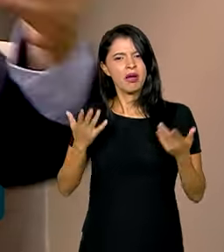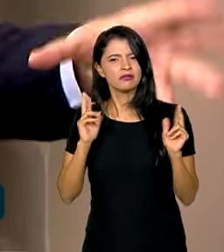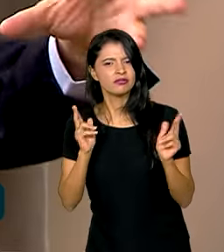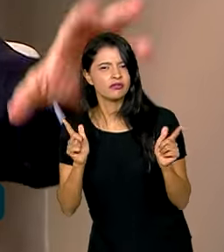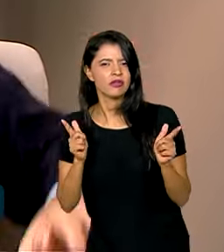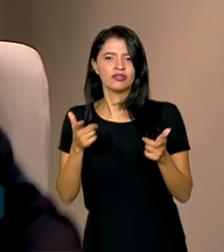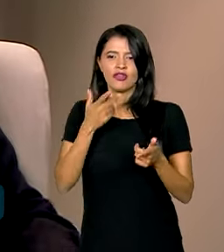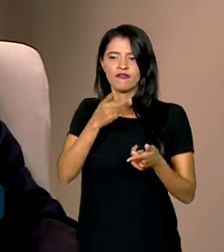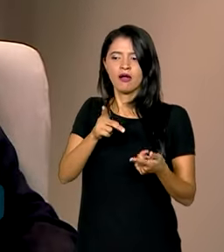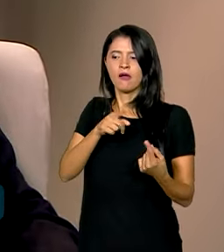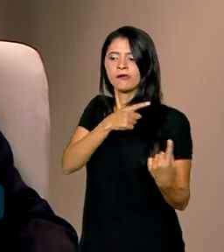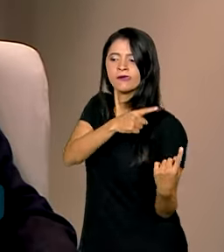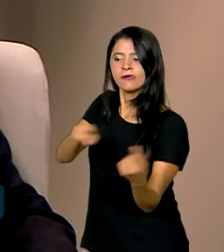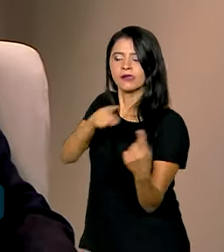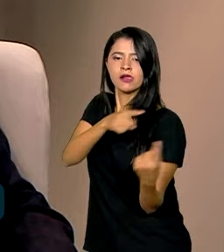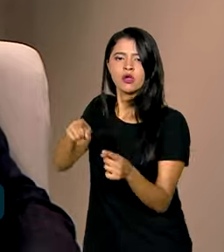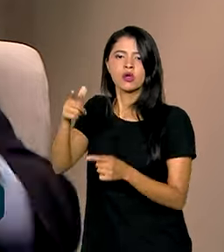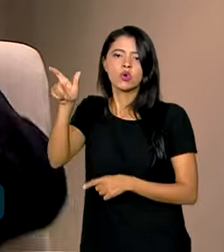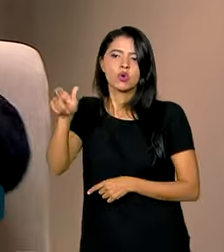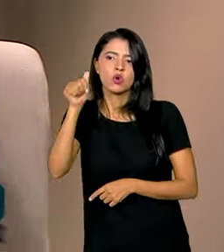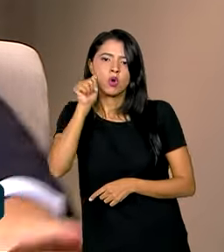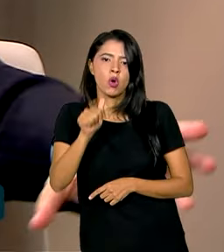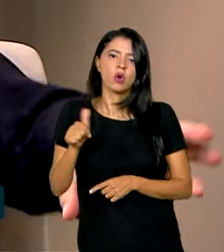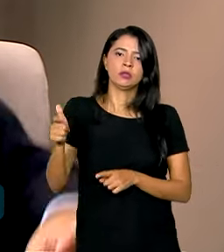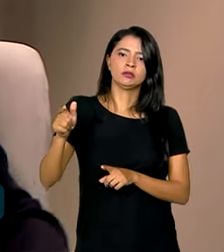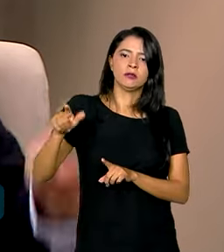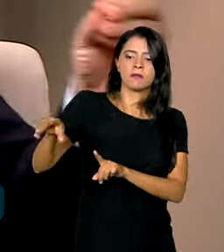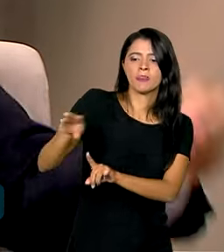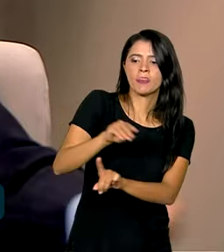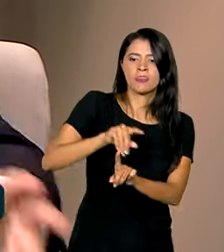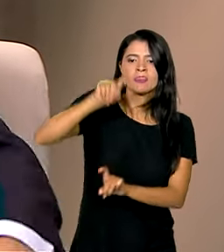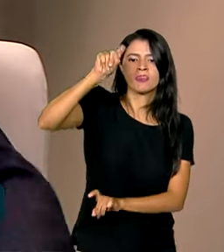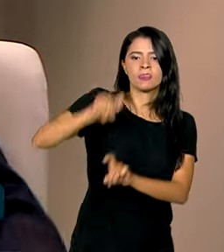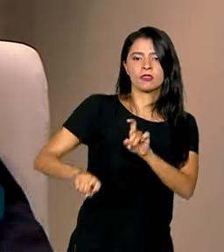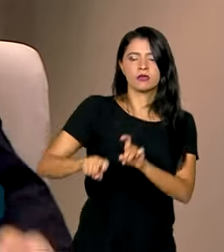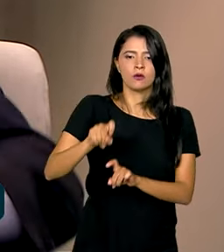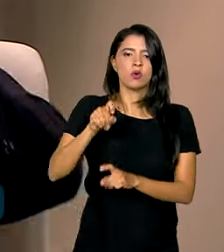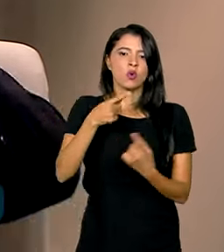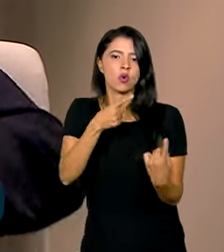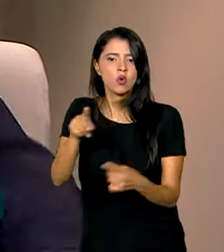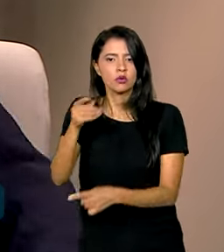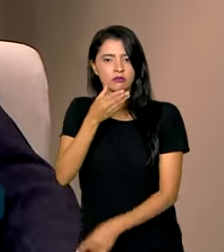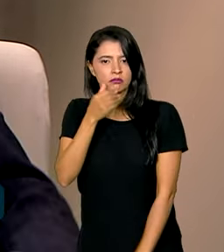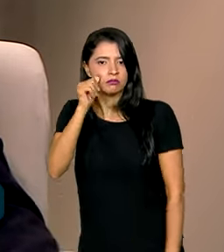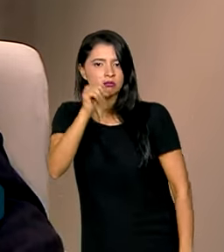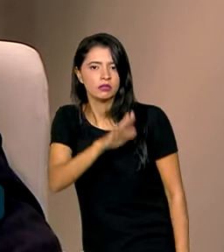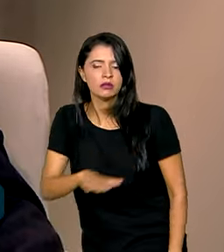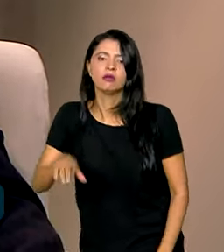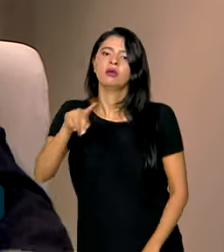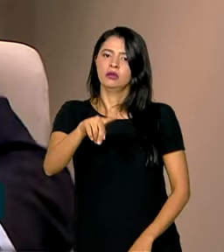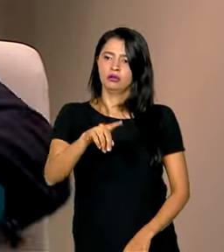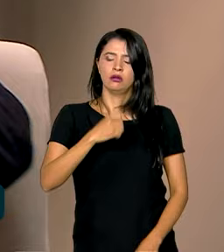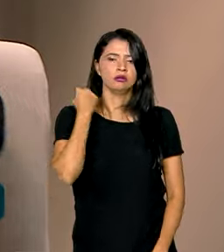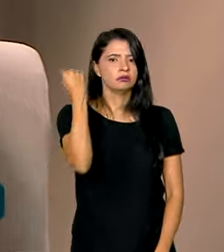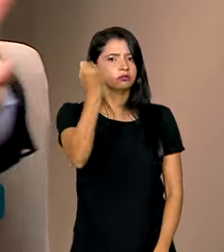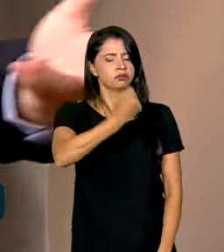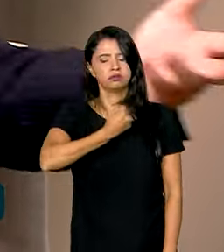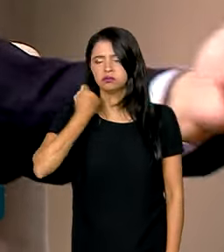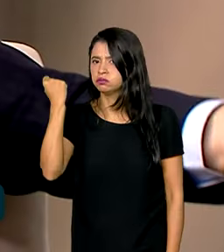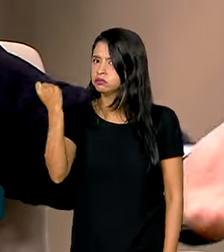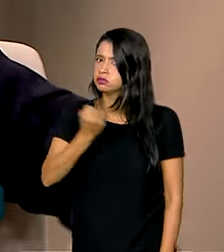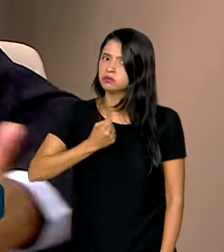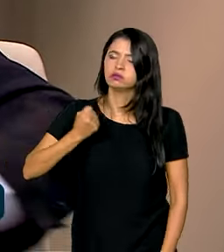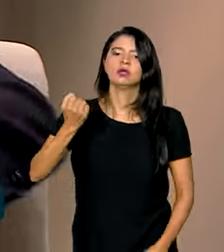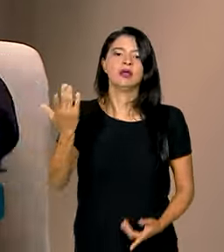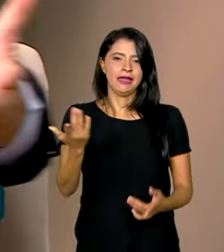haja chantagem contra meninas, abusos sexuais contra meninos e meninas. Então, é um universo muito grave, e a Operação